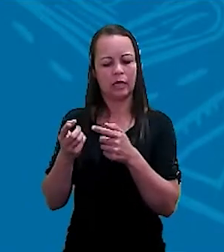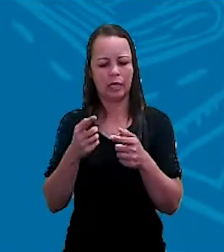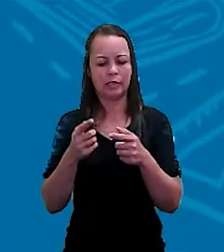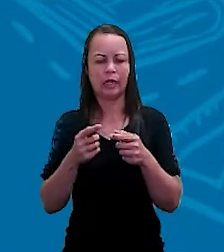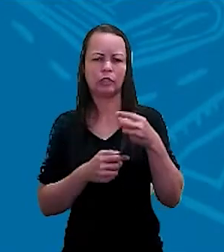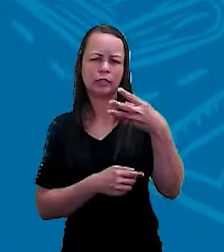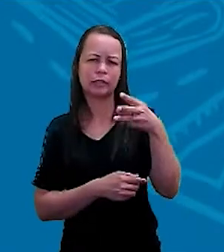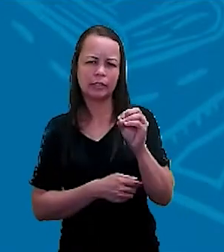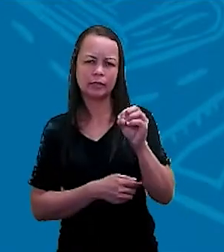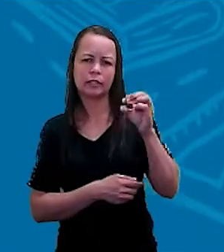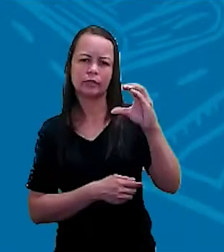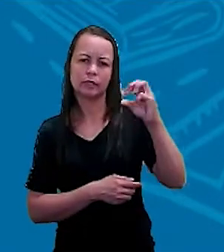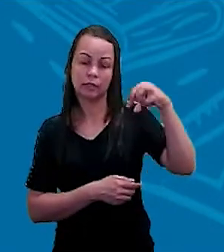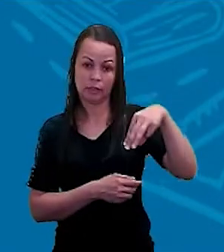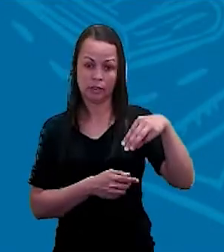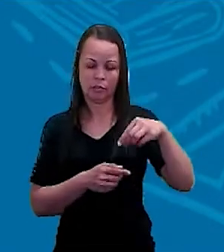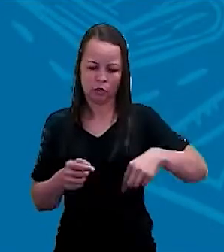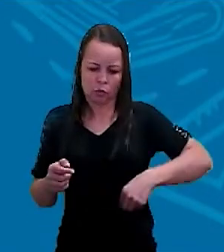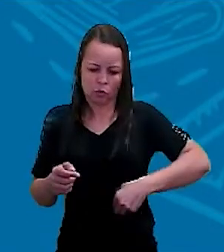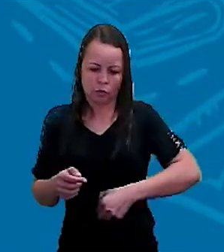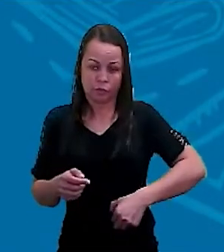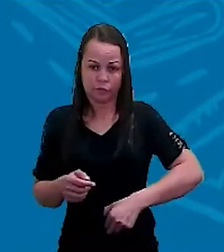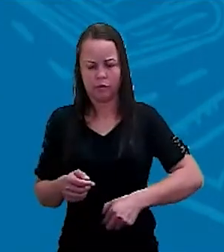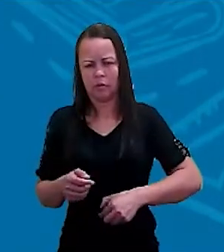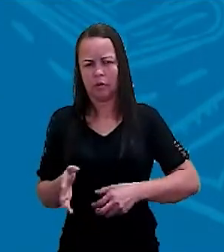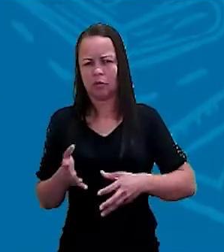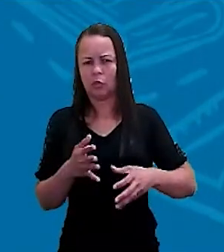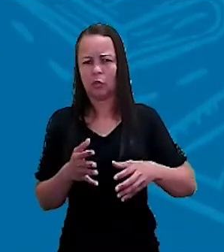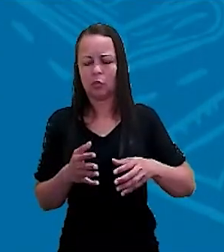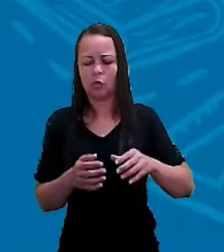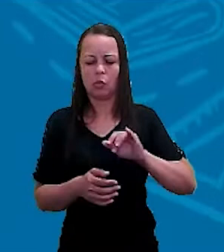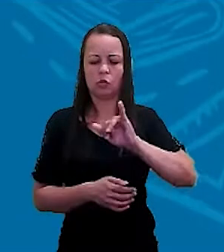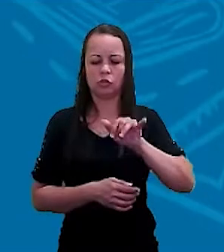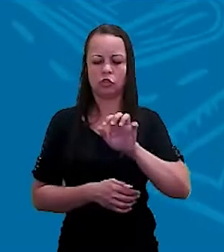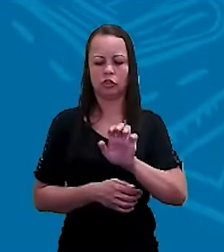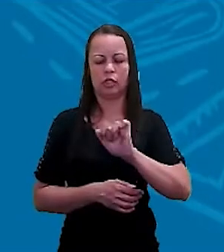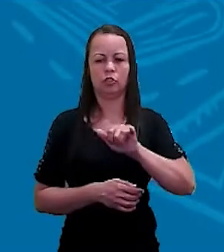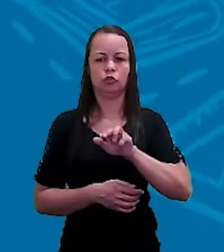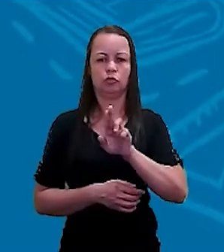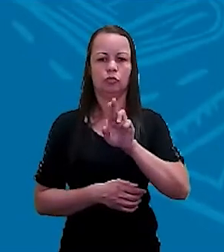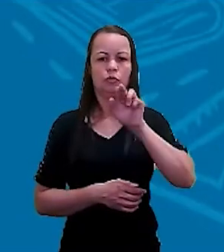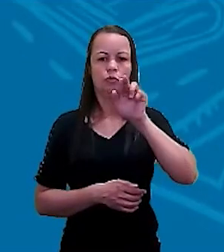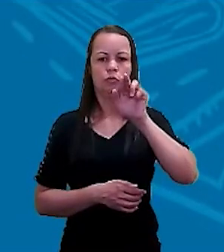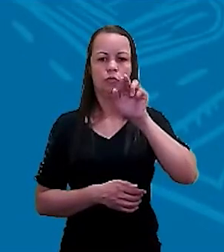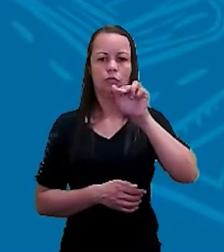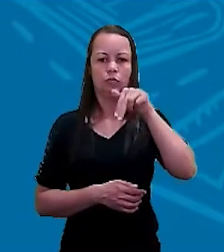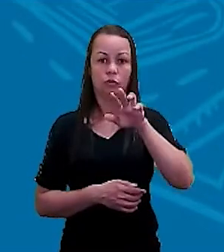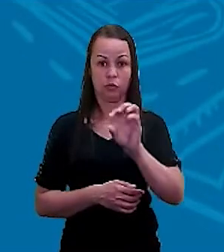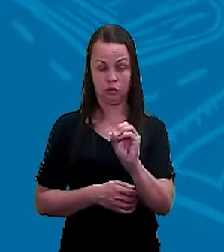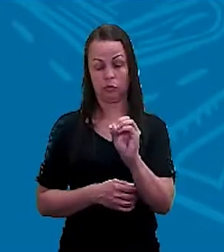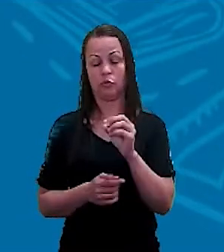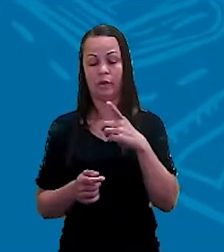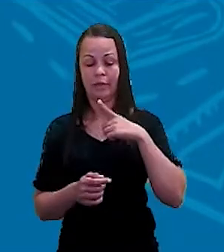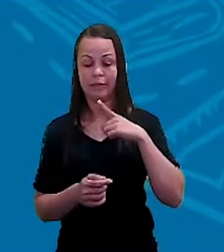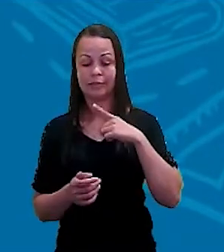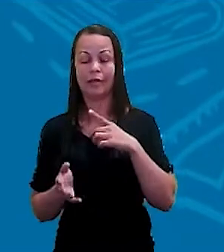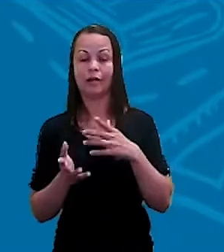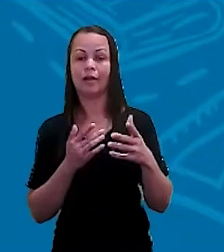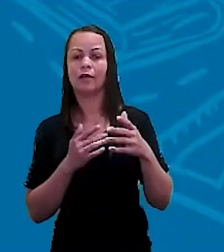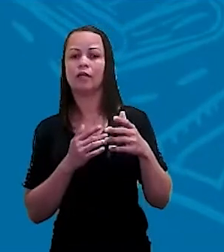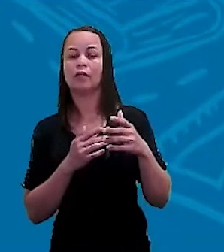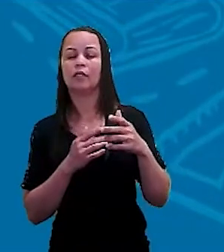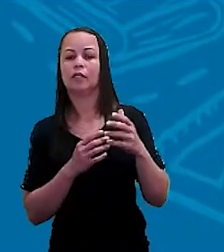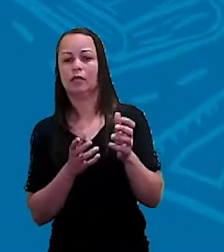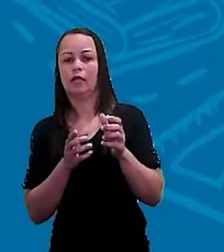do jejum no ilho, em torno de 6 metros, tá? Então pensa assim, duodeno, jejum no ilho, tudo